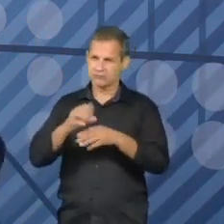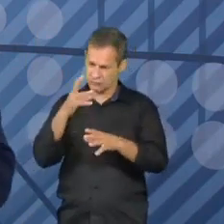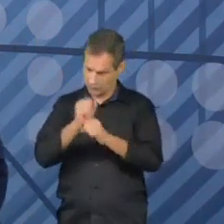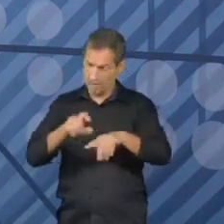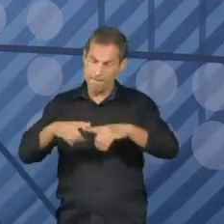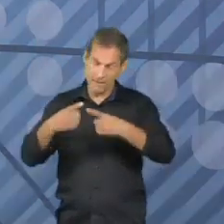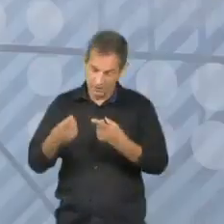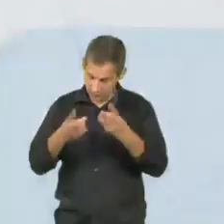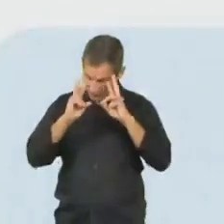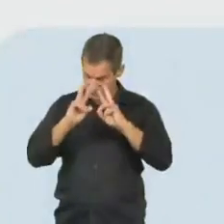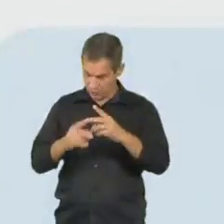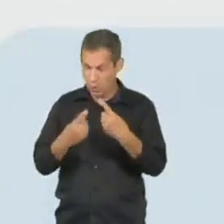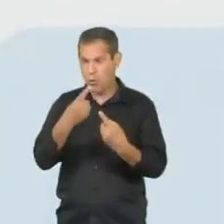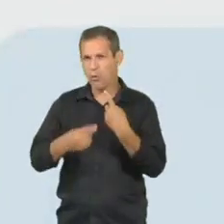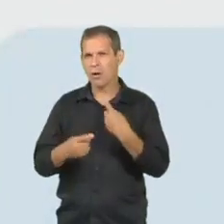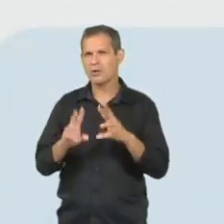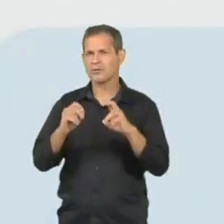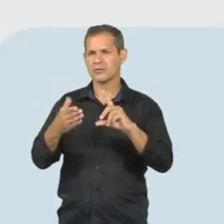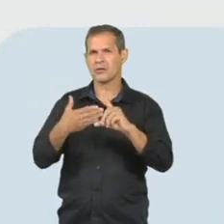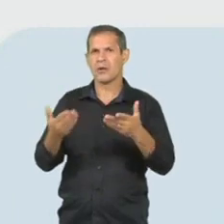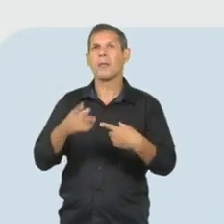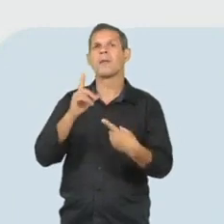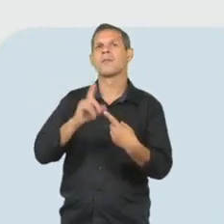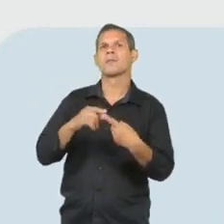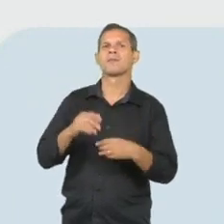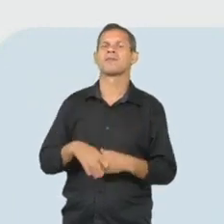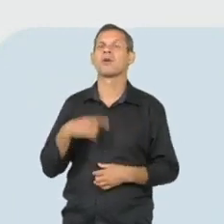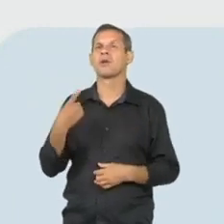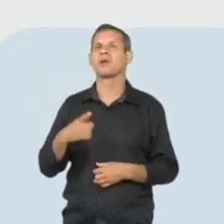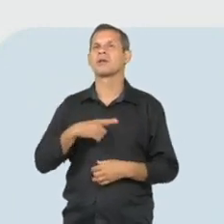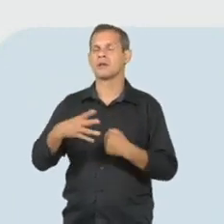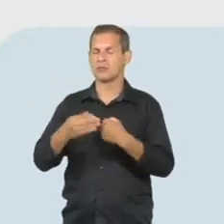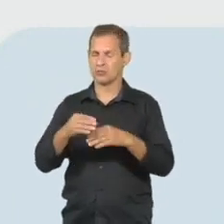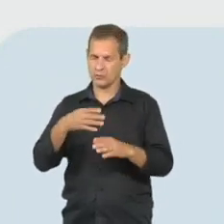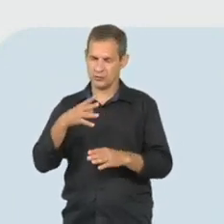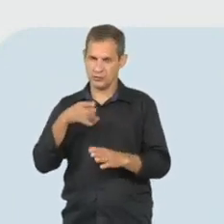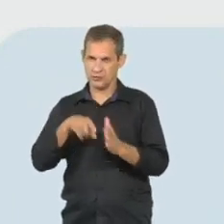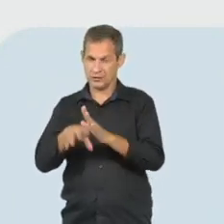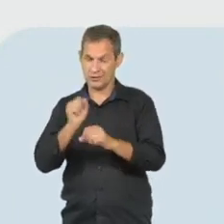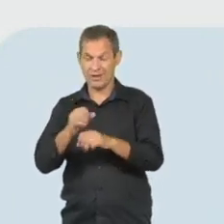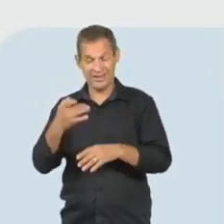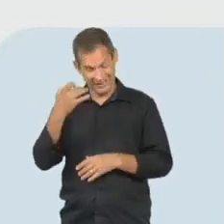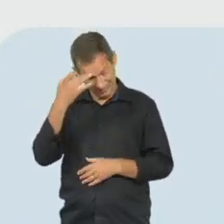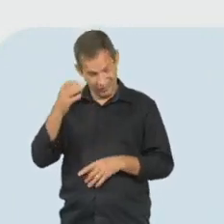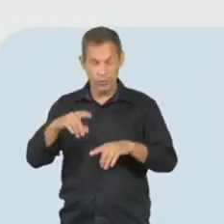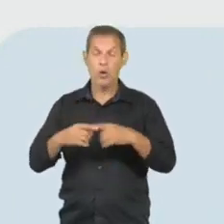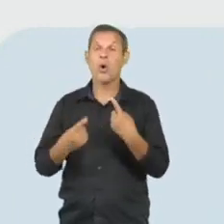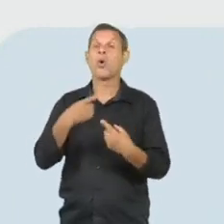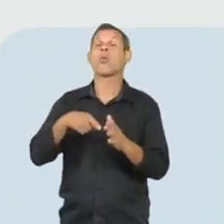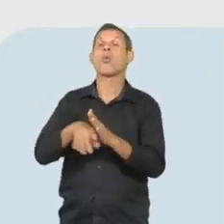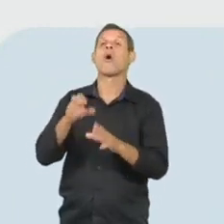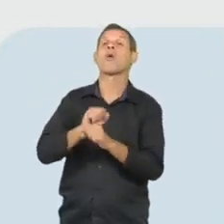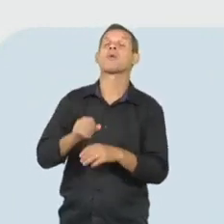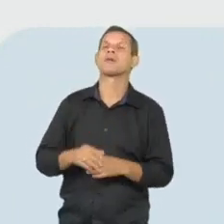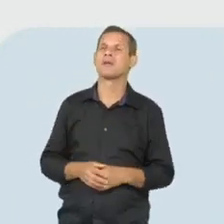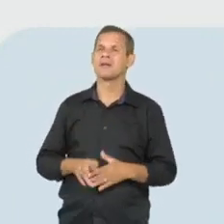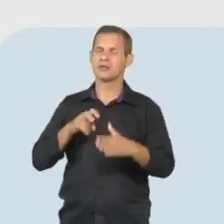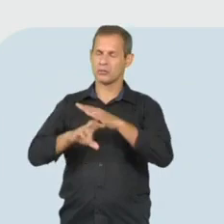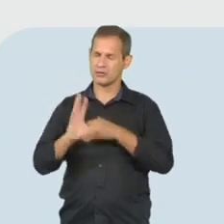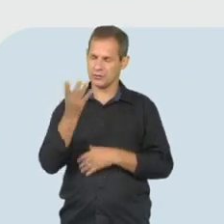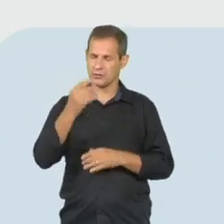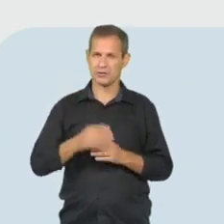cálculos. Vamos verificar quais foram os tópicos da aula. Primeiro, noções de probabilidade. Esse é fácil. Qual a probabilidade de um evento